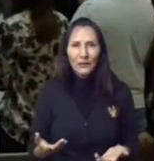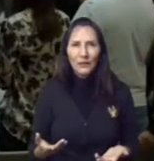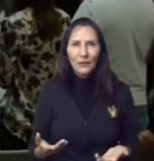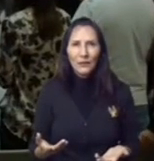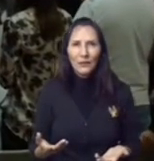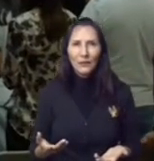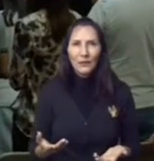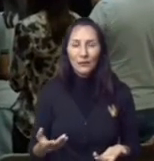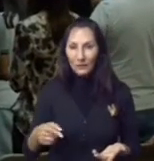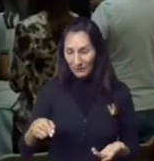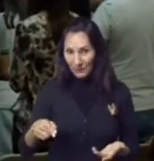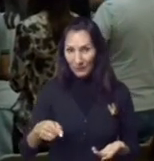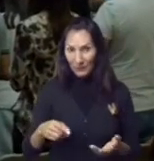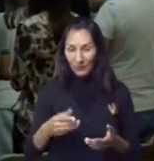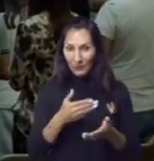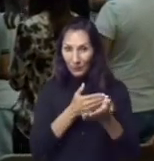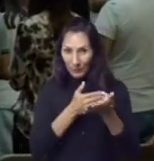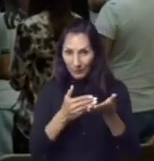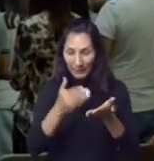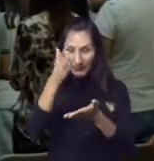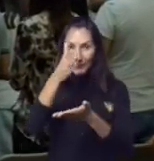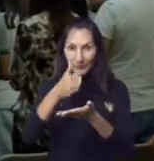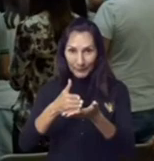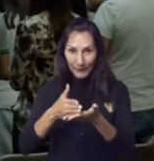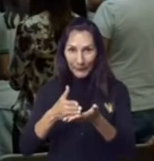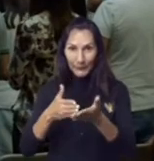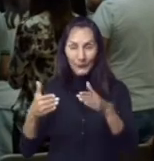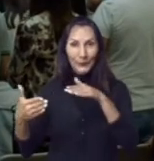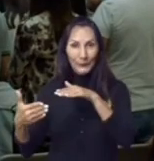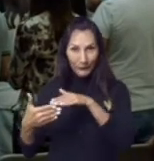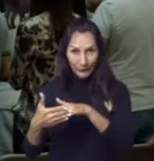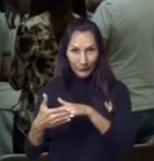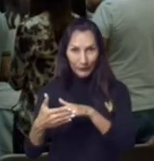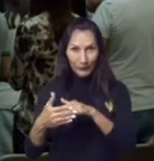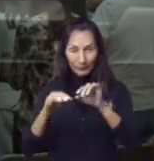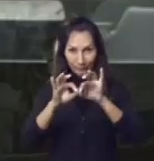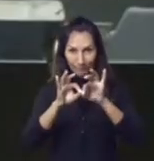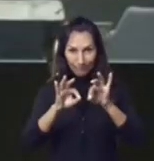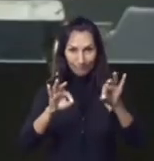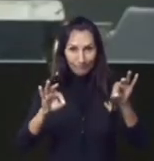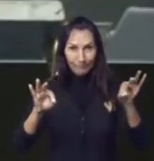Ela tem um início, um meio e um fim.